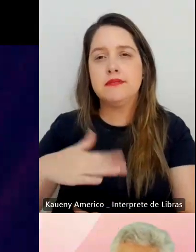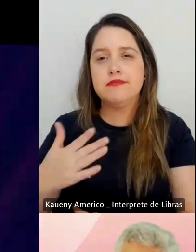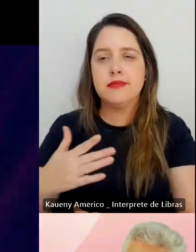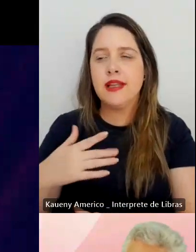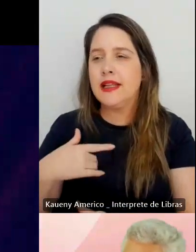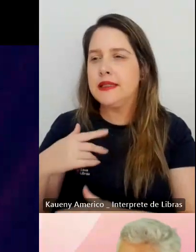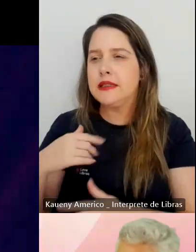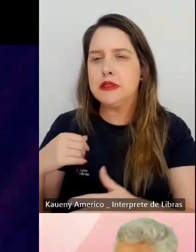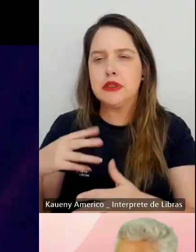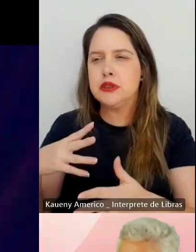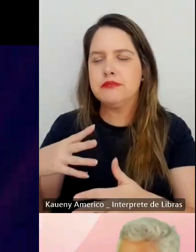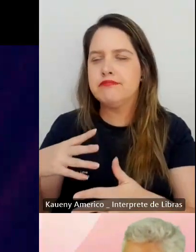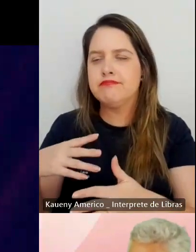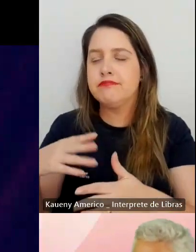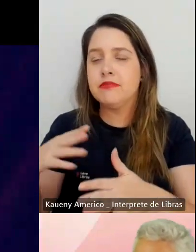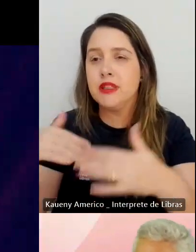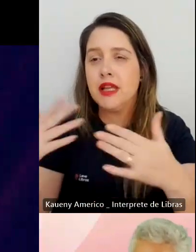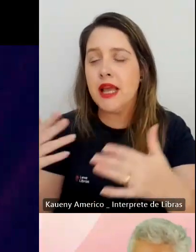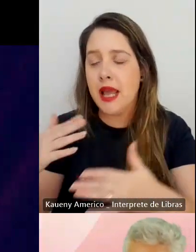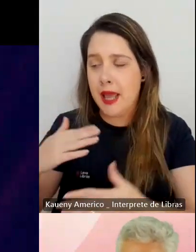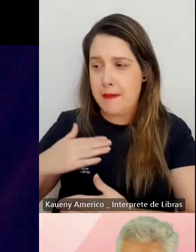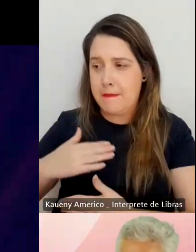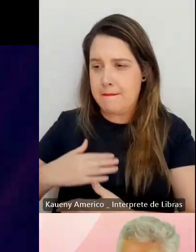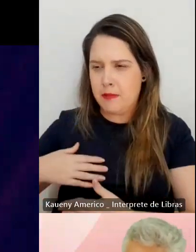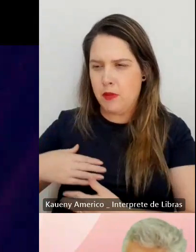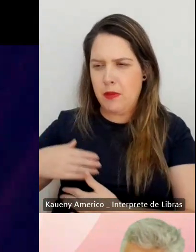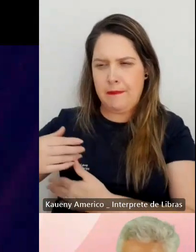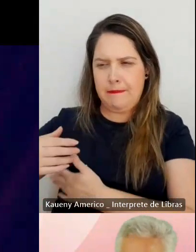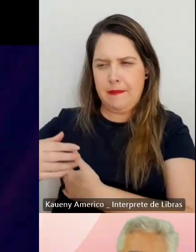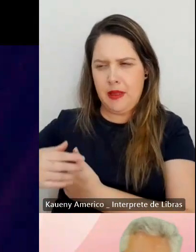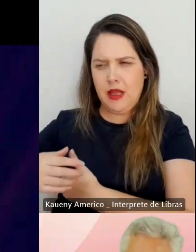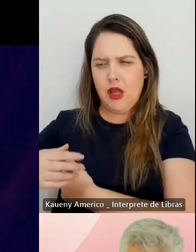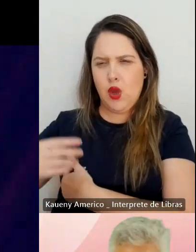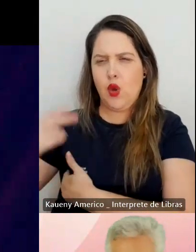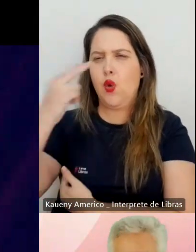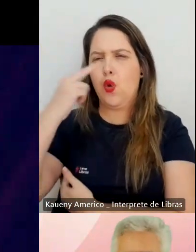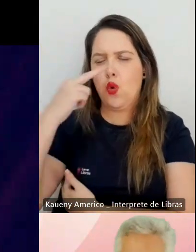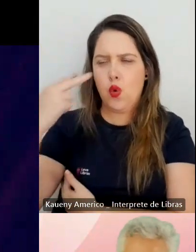Então, pus a mama para trás, consegui ver que a minha mama